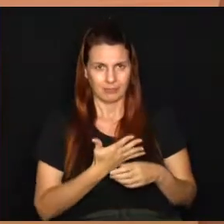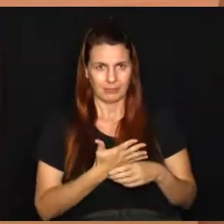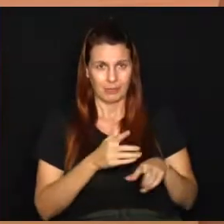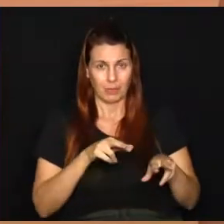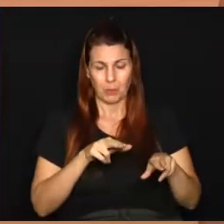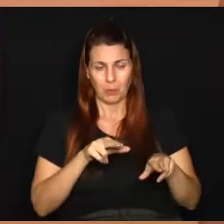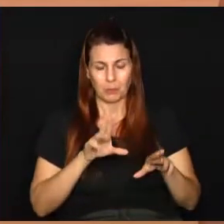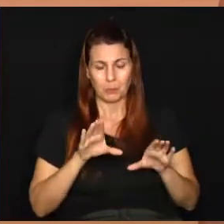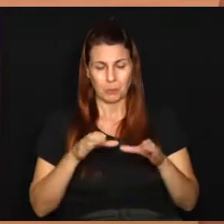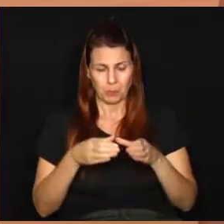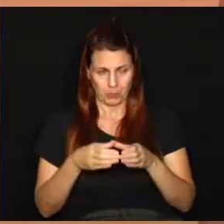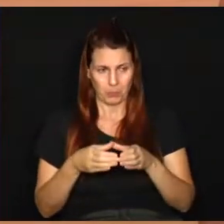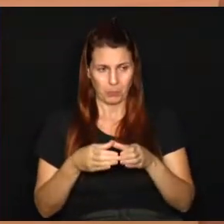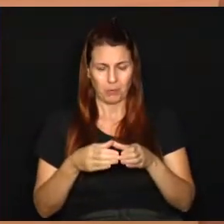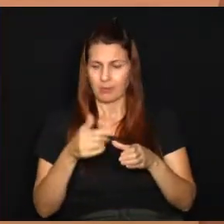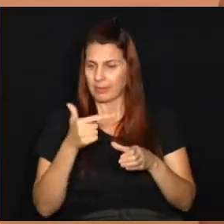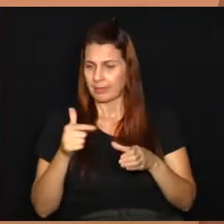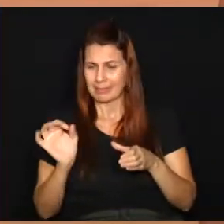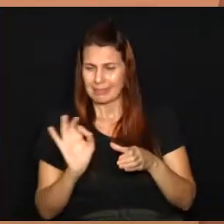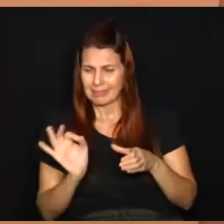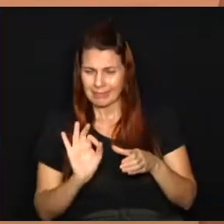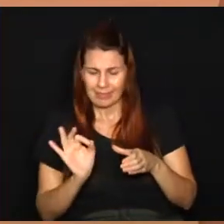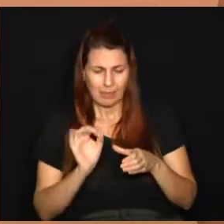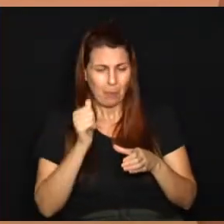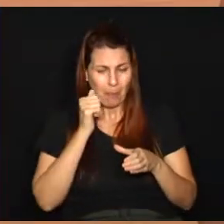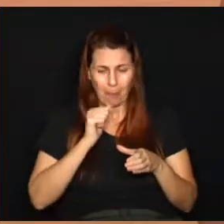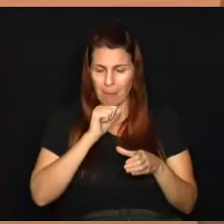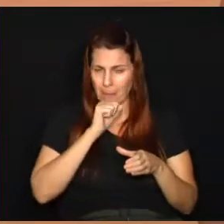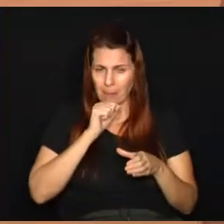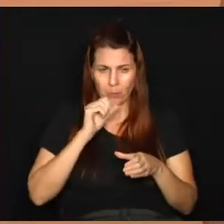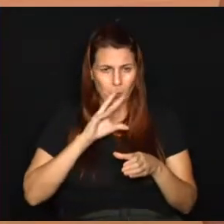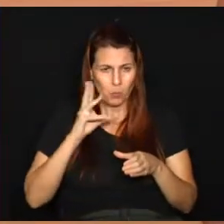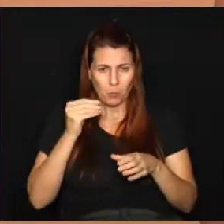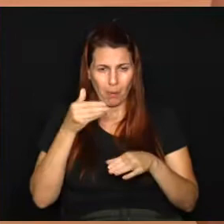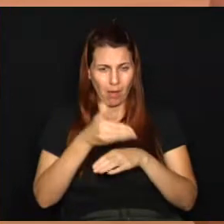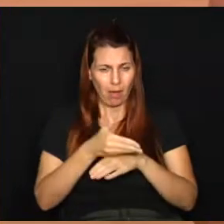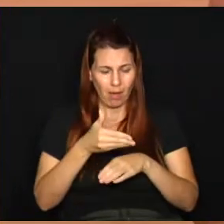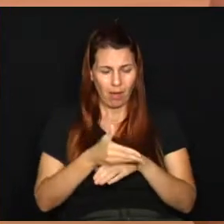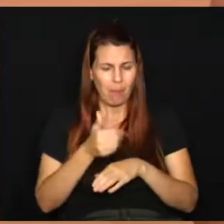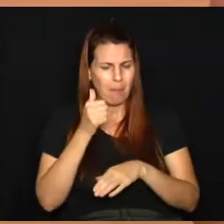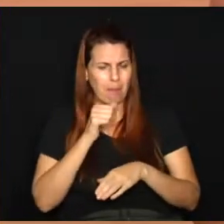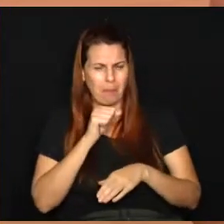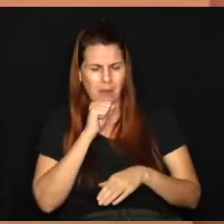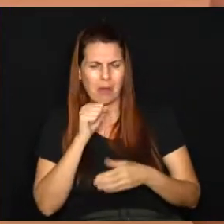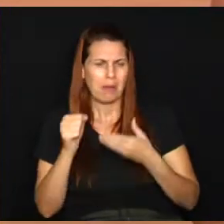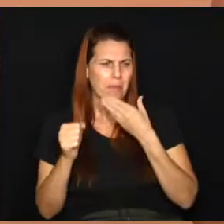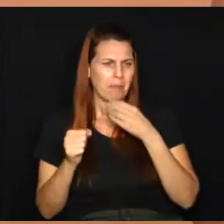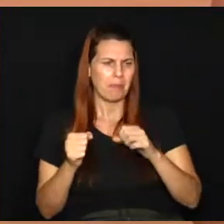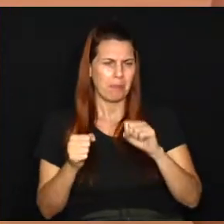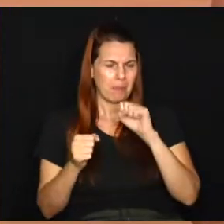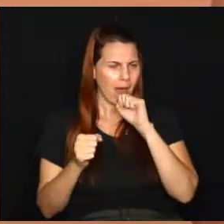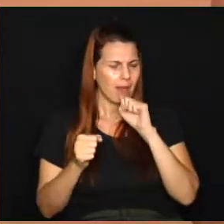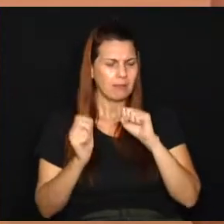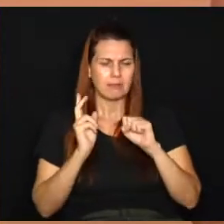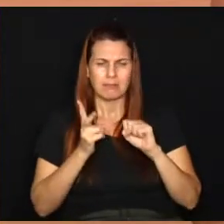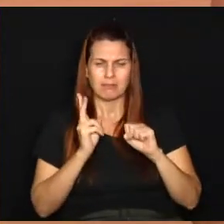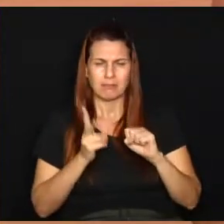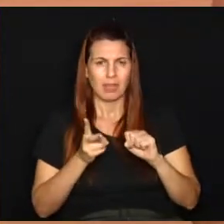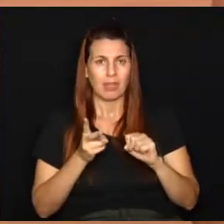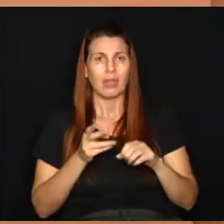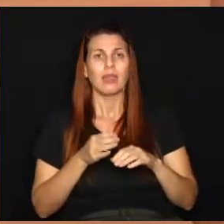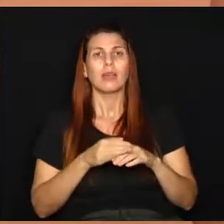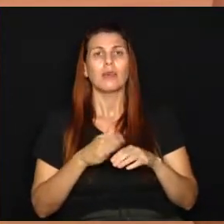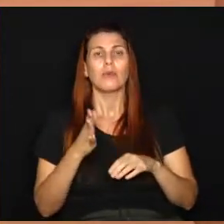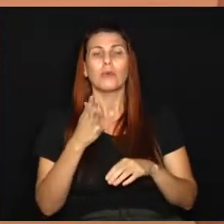Dentro do coletivo, não existe nenhuma mãe e nenhum pai agora que não tenha passado,